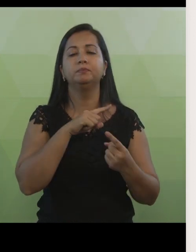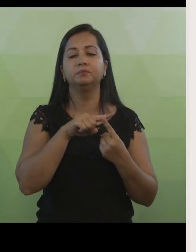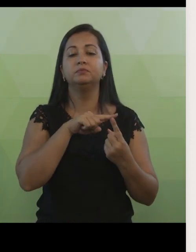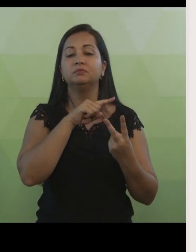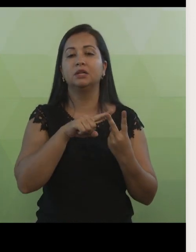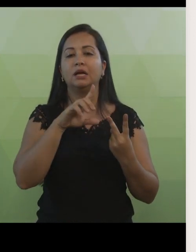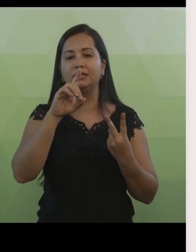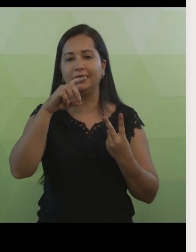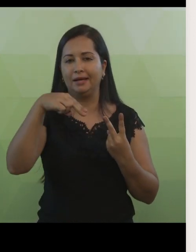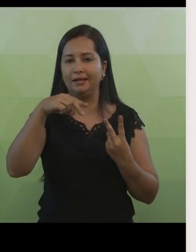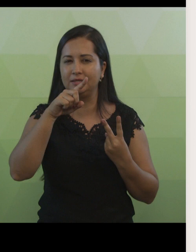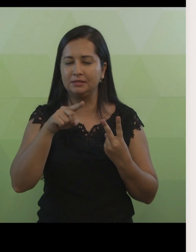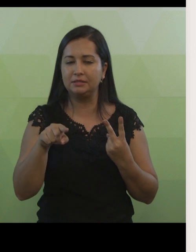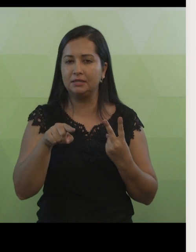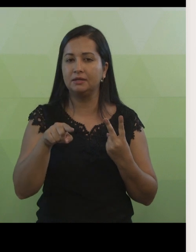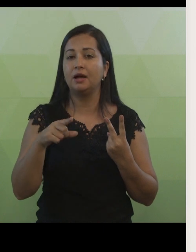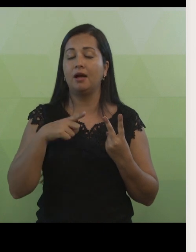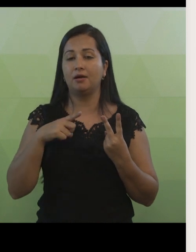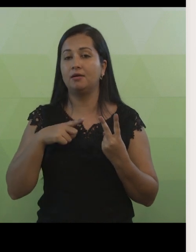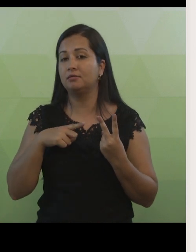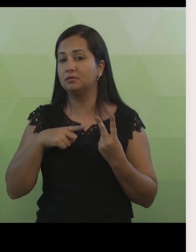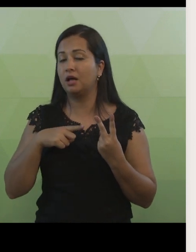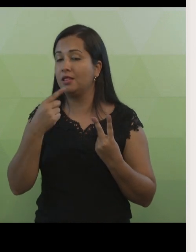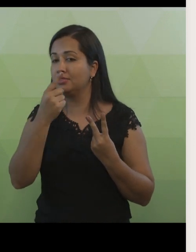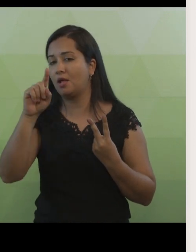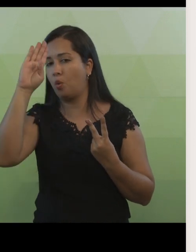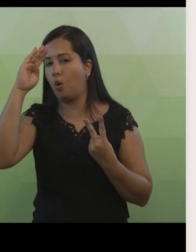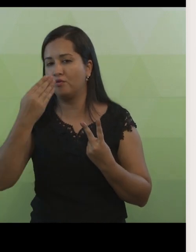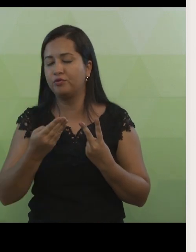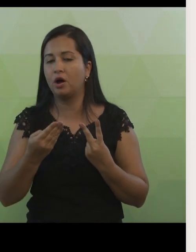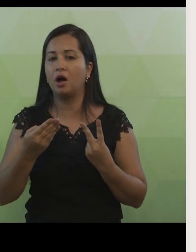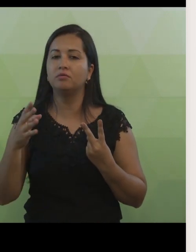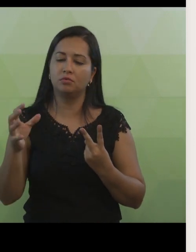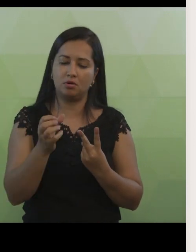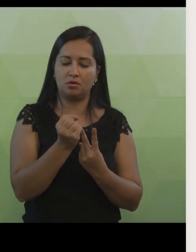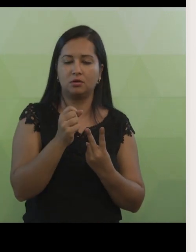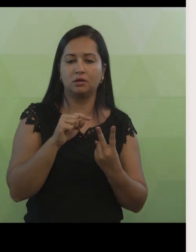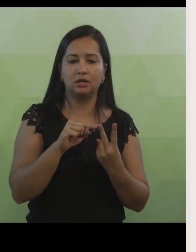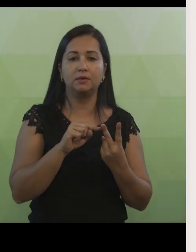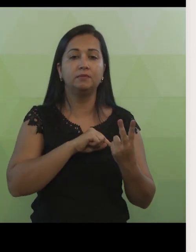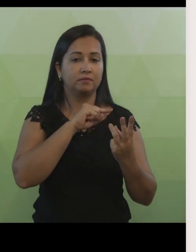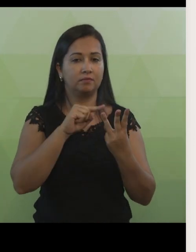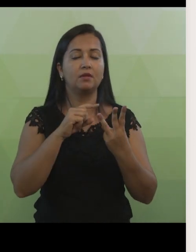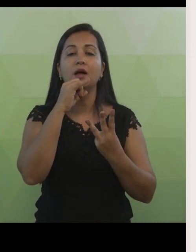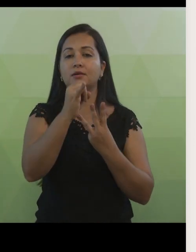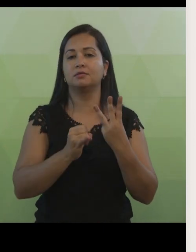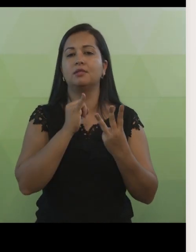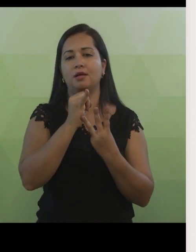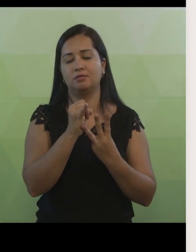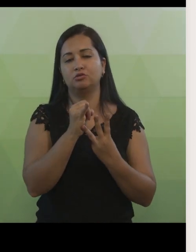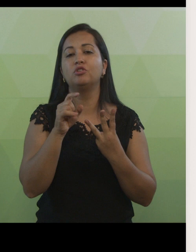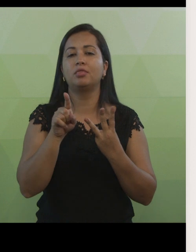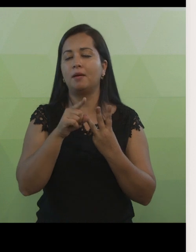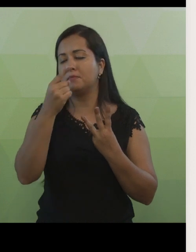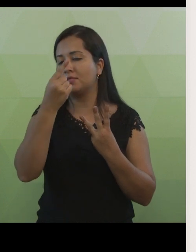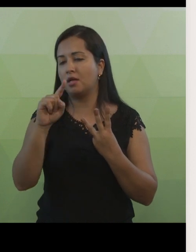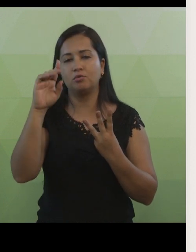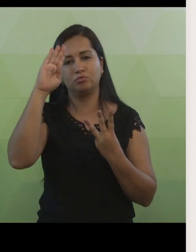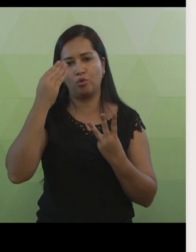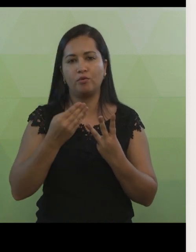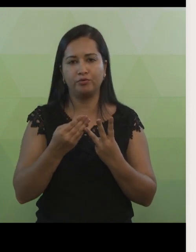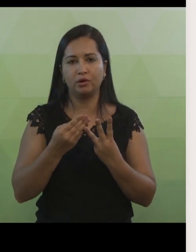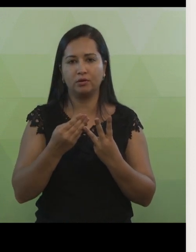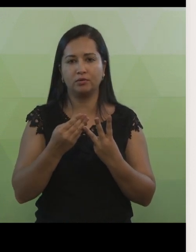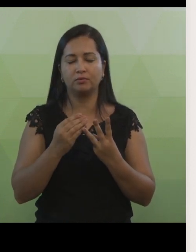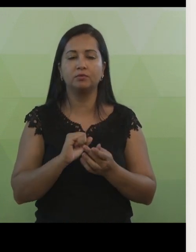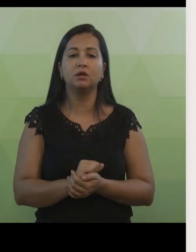é segura, a rede DMZ, que será a rede onde os servidores não confiáveis estarão expostos, e a internet, que é a rede